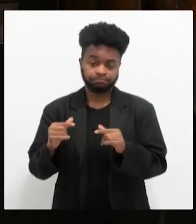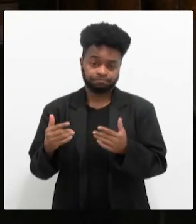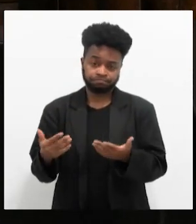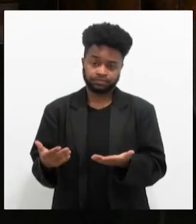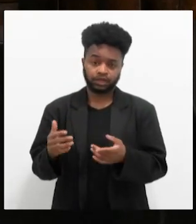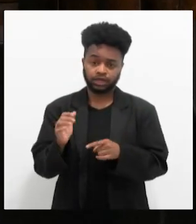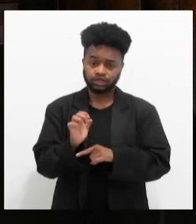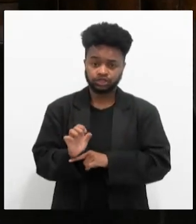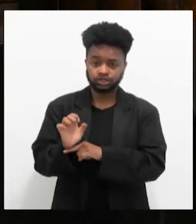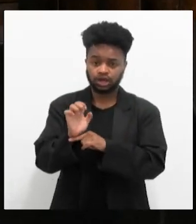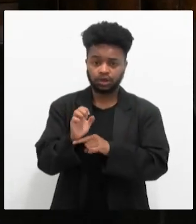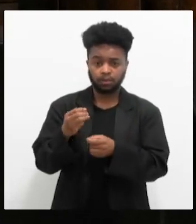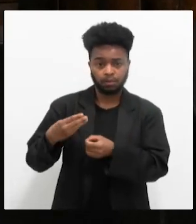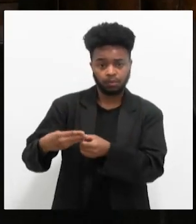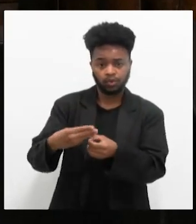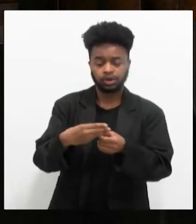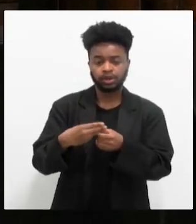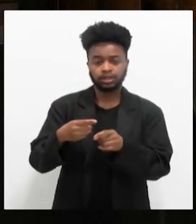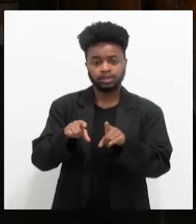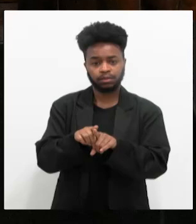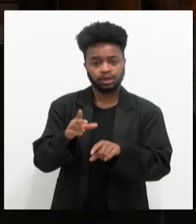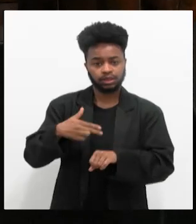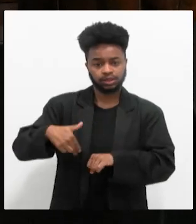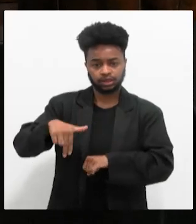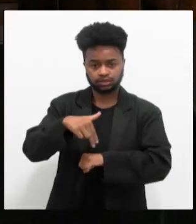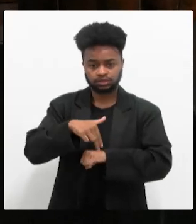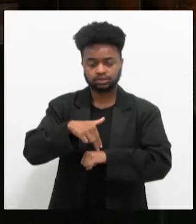os municípios e a União